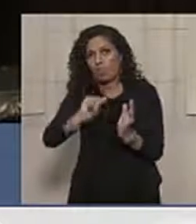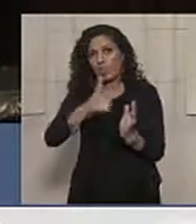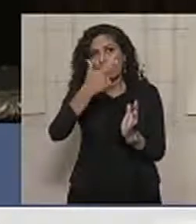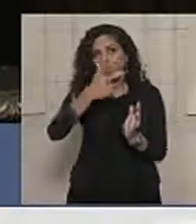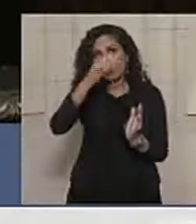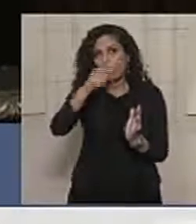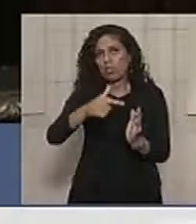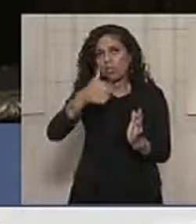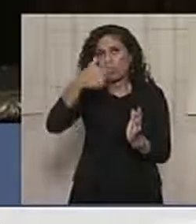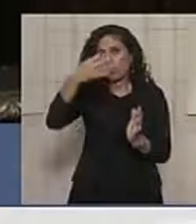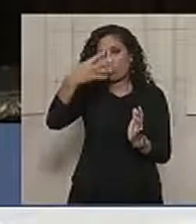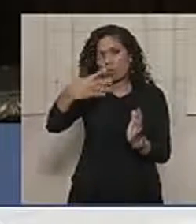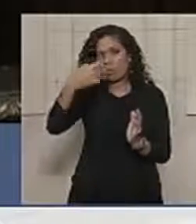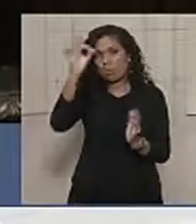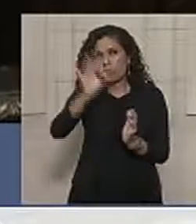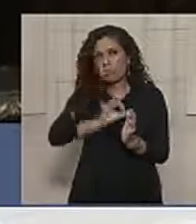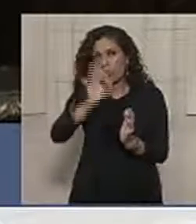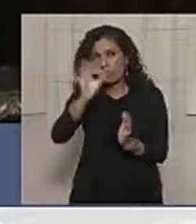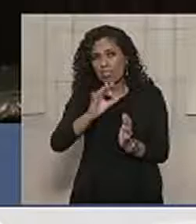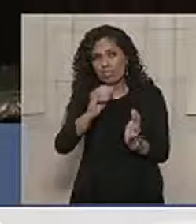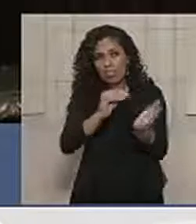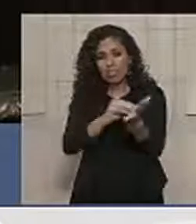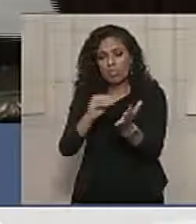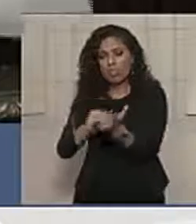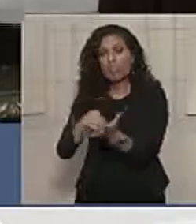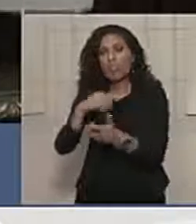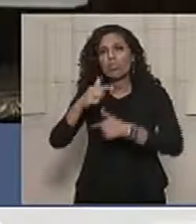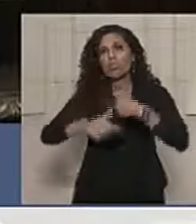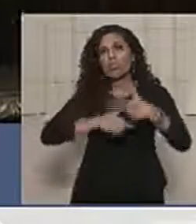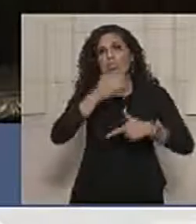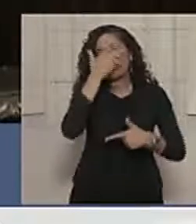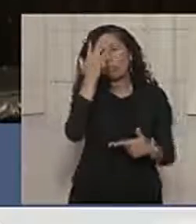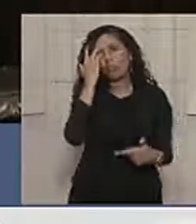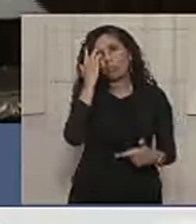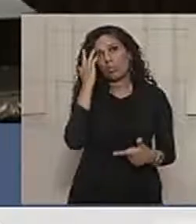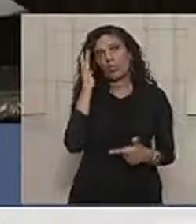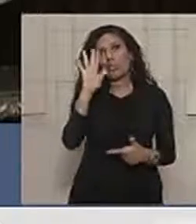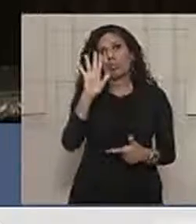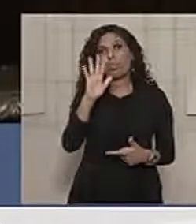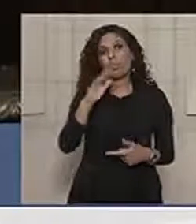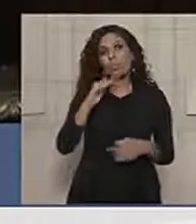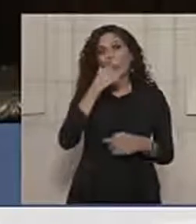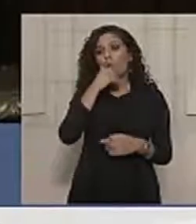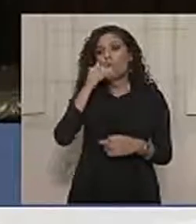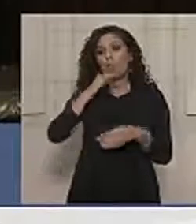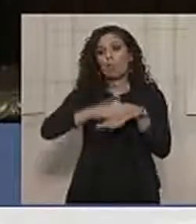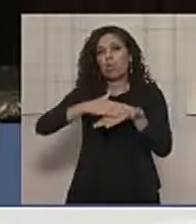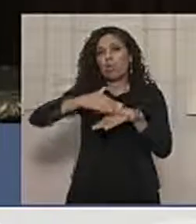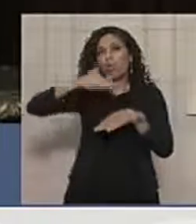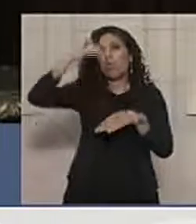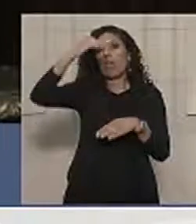é questionado pela mais alta autoridade desse país.